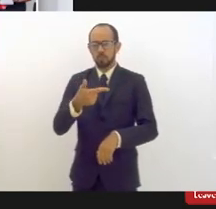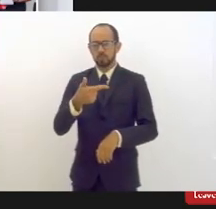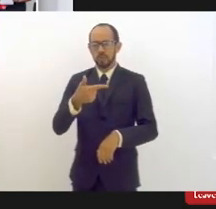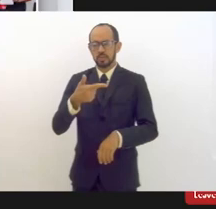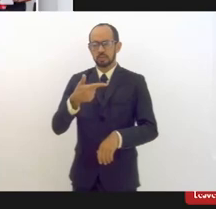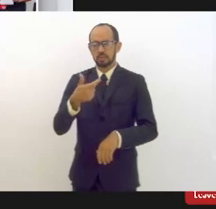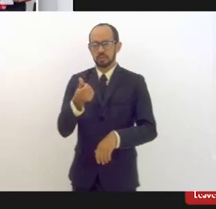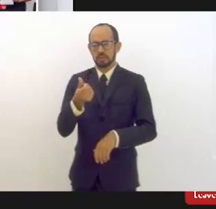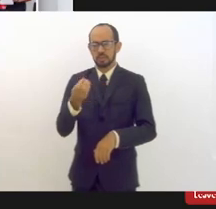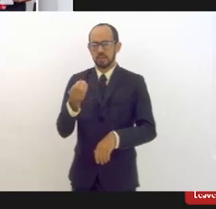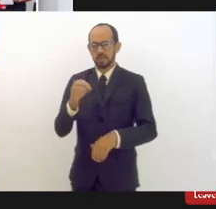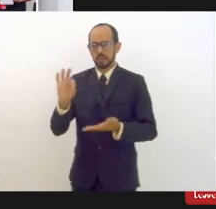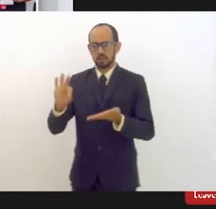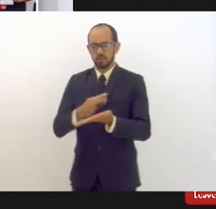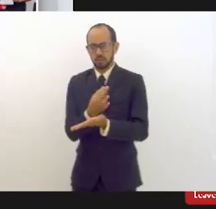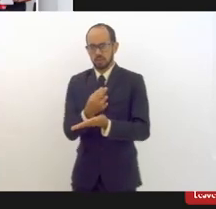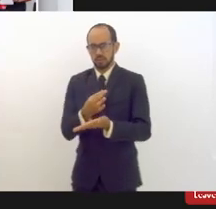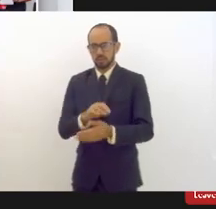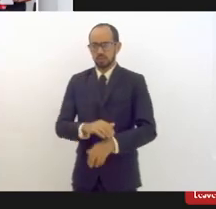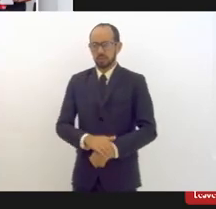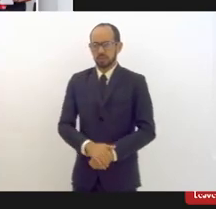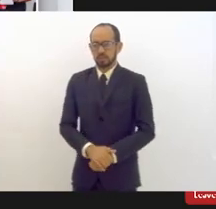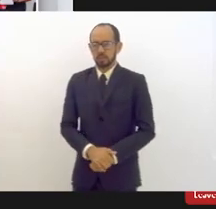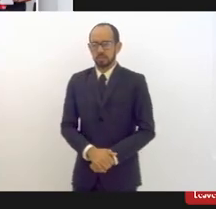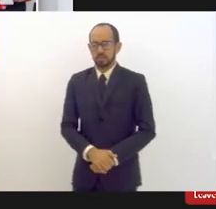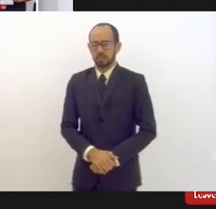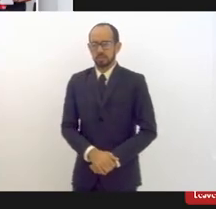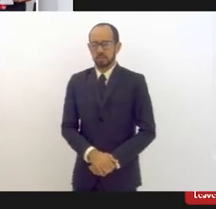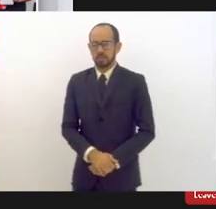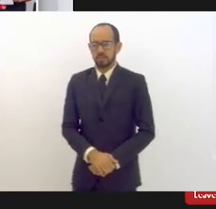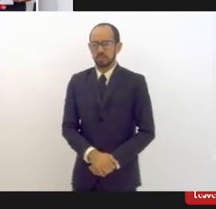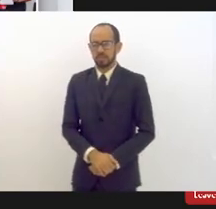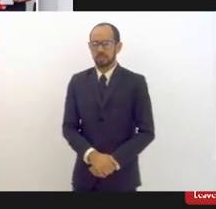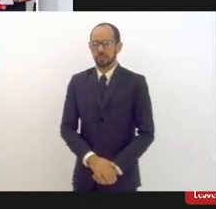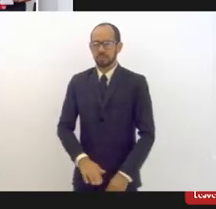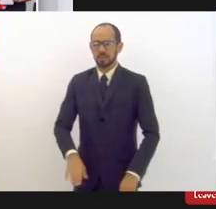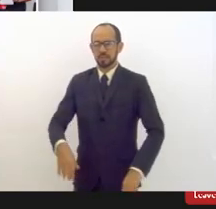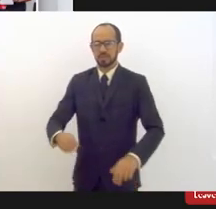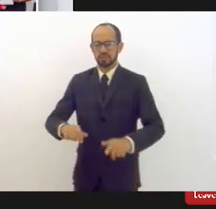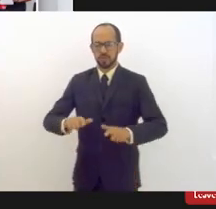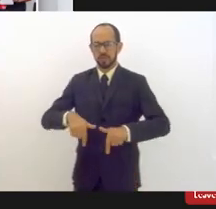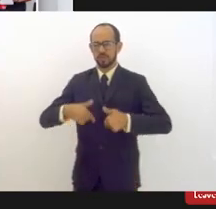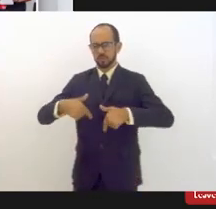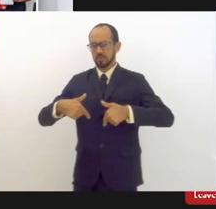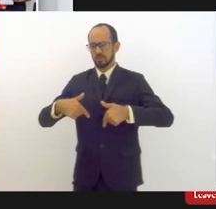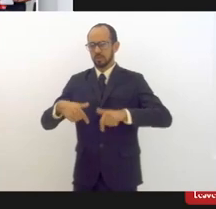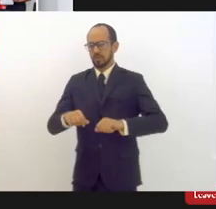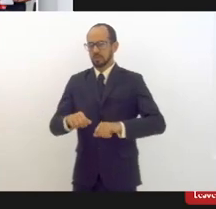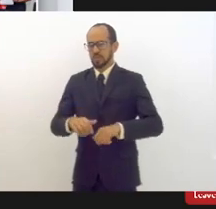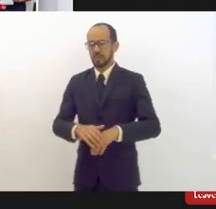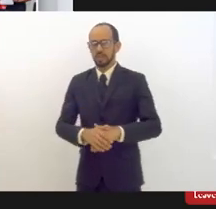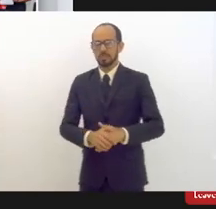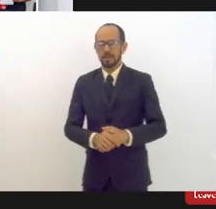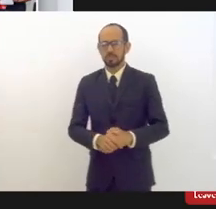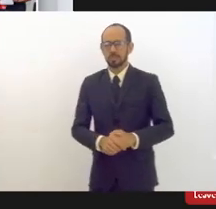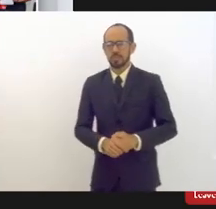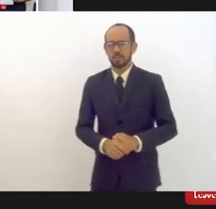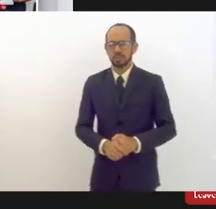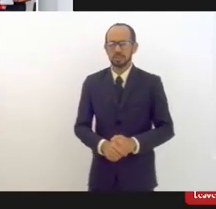1.260 contratos que estão em atuação na nossa rede.